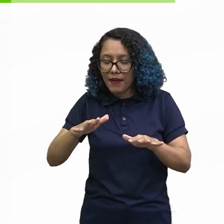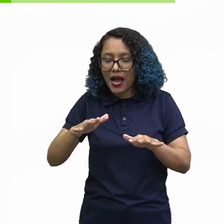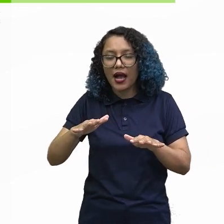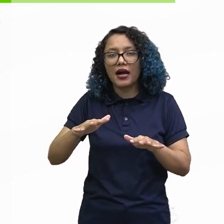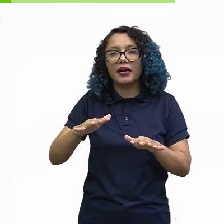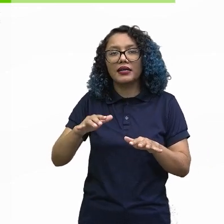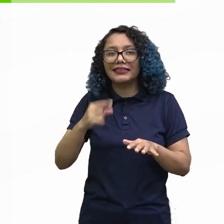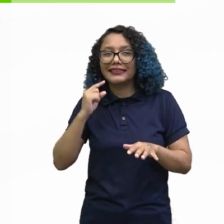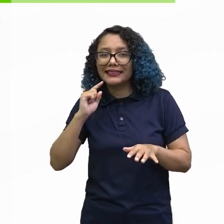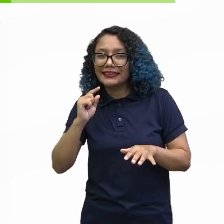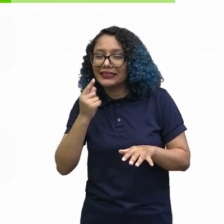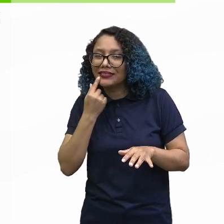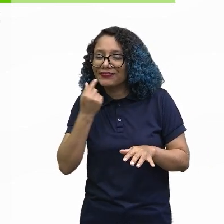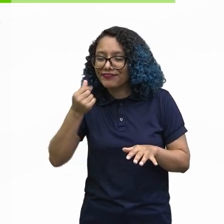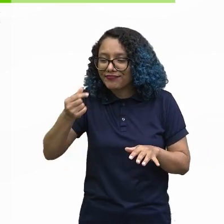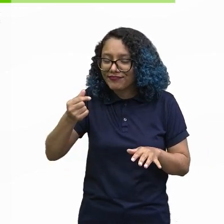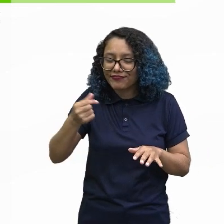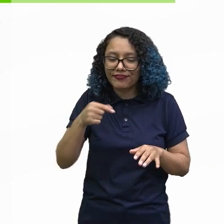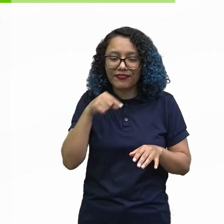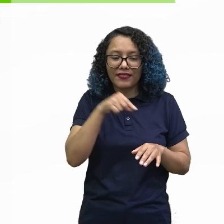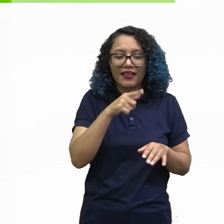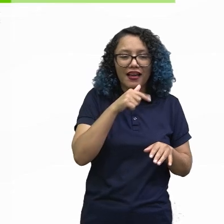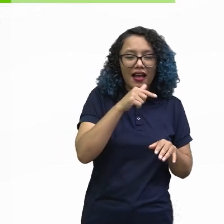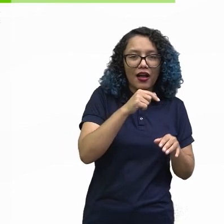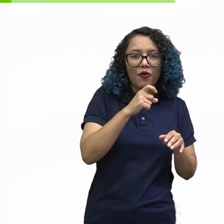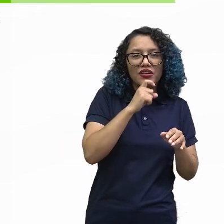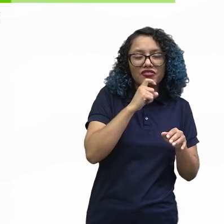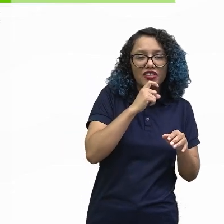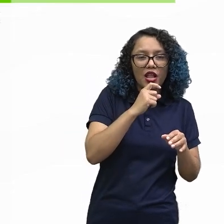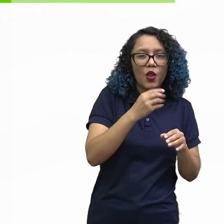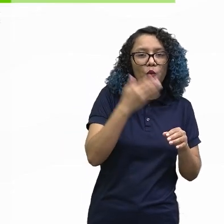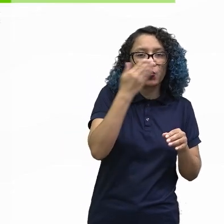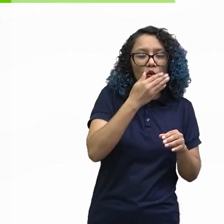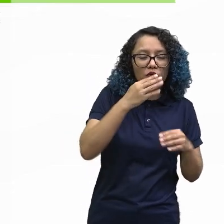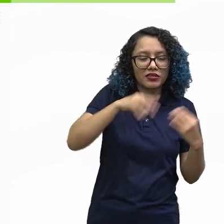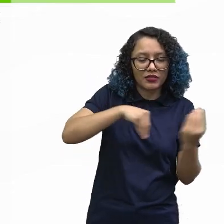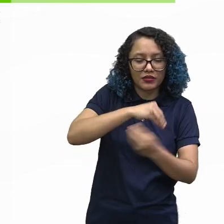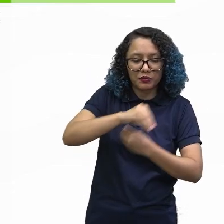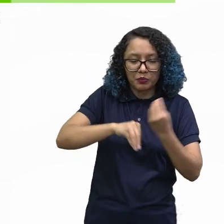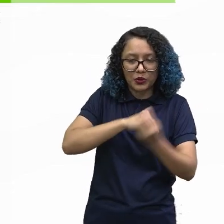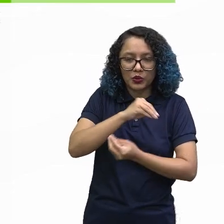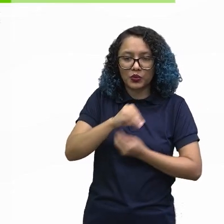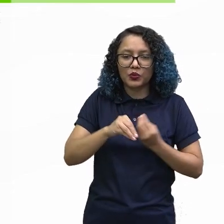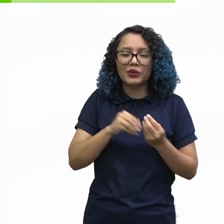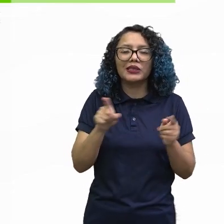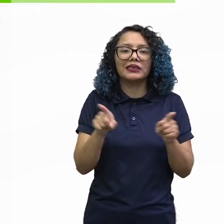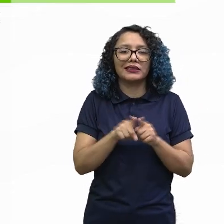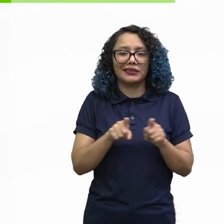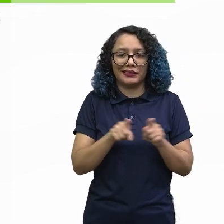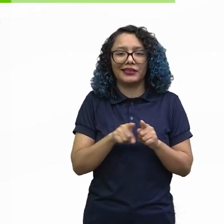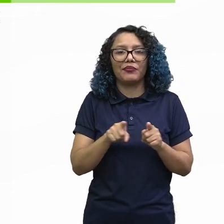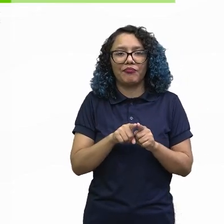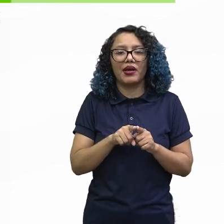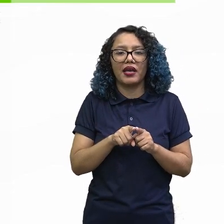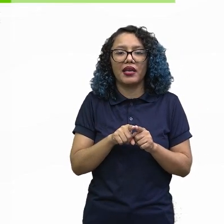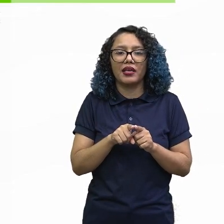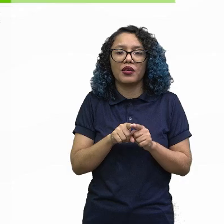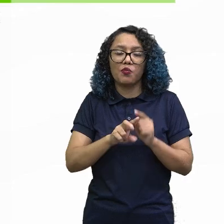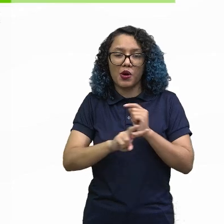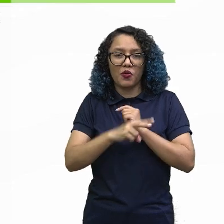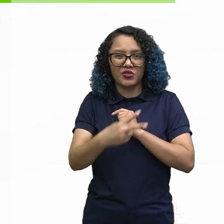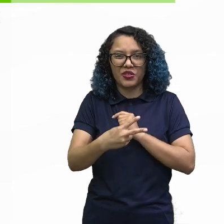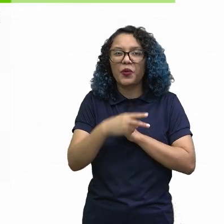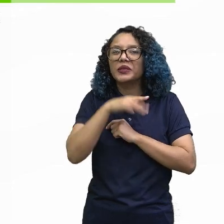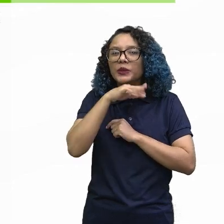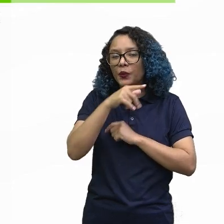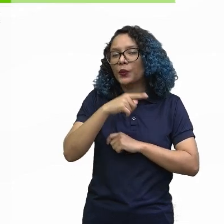água doce. Essa mistura de água salgada com doce, ela também tem um efeito que não é